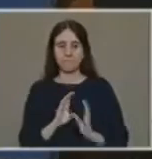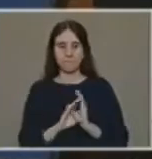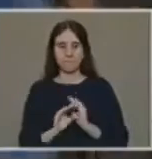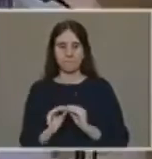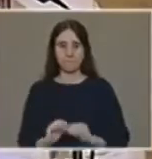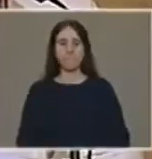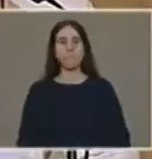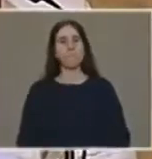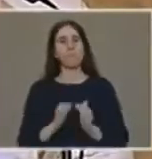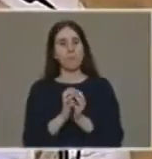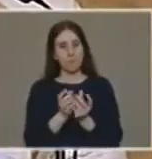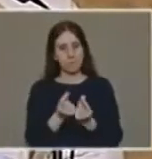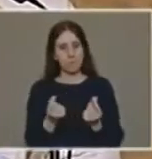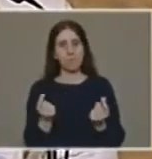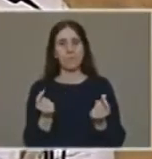Oremos.